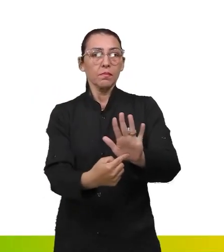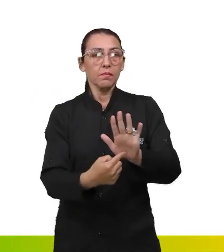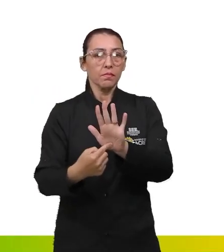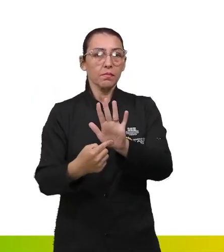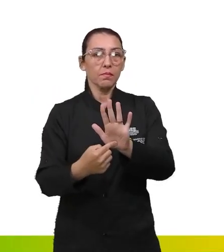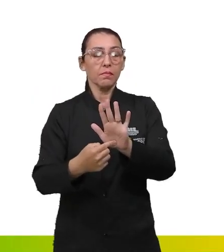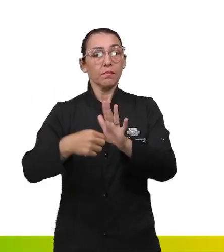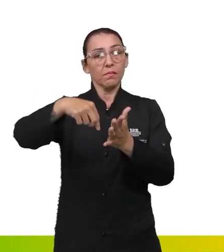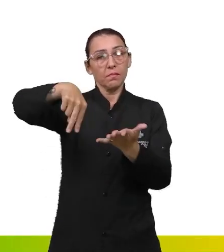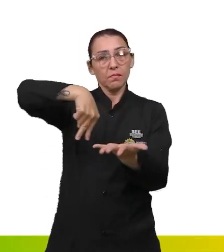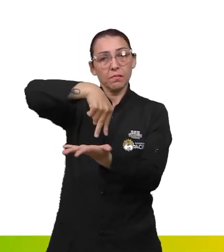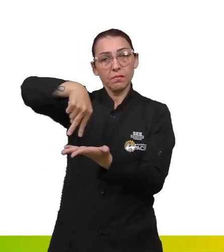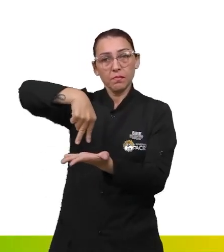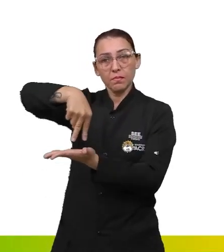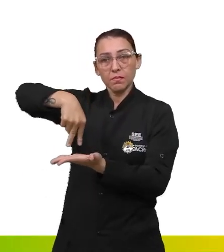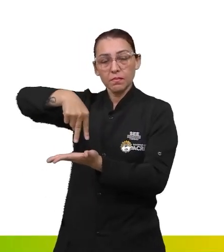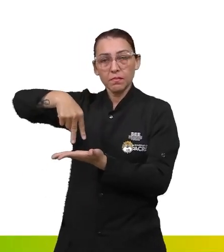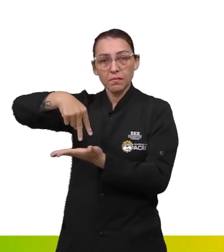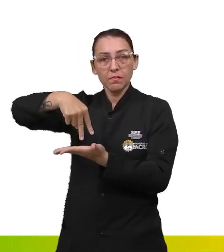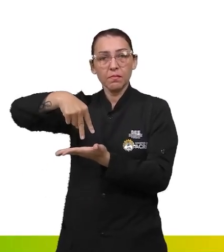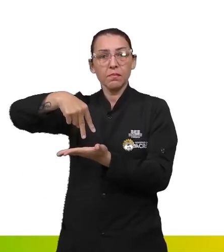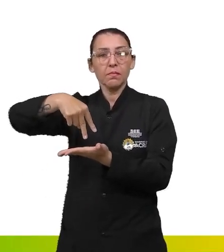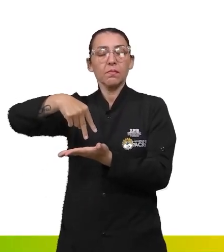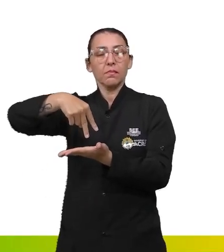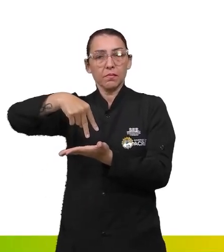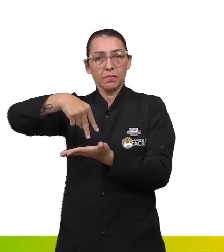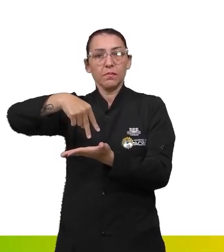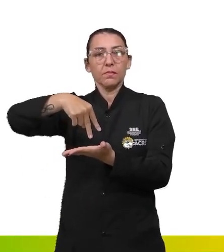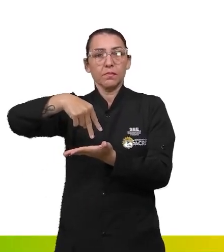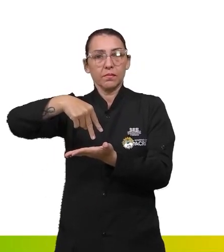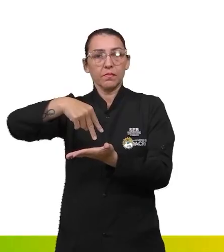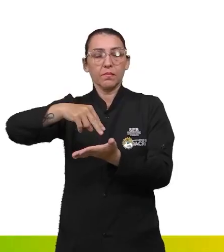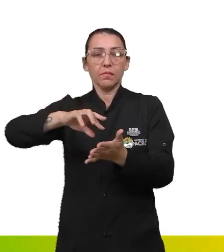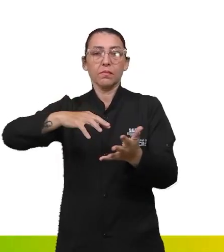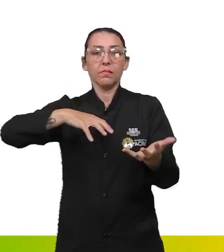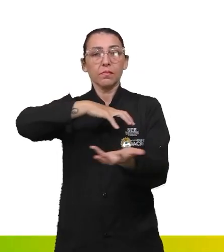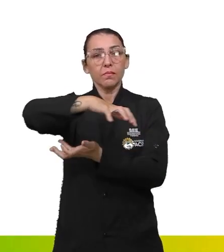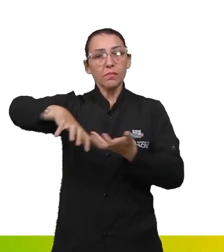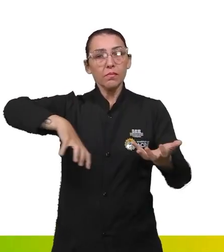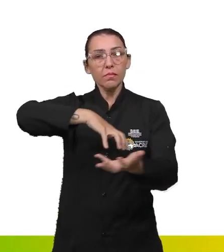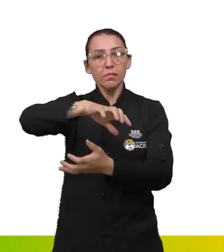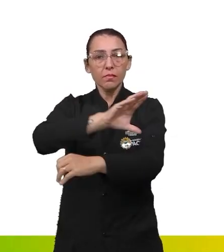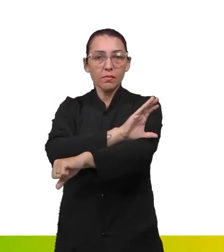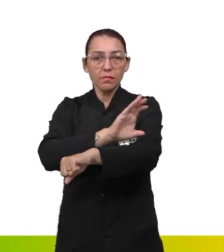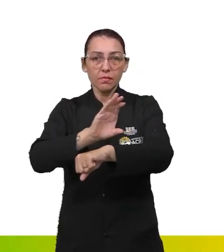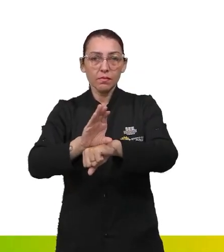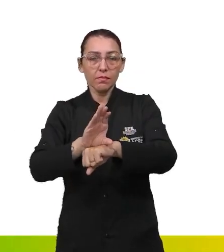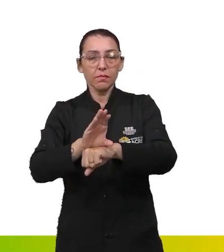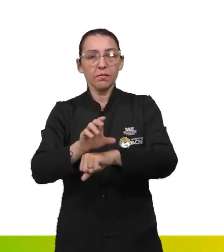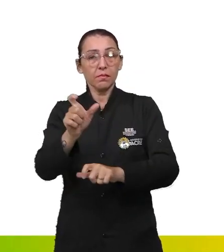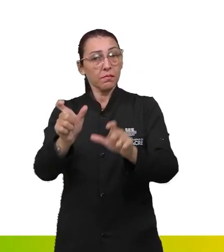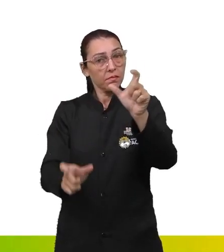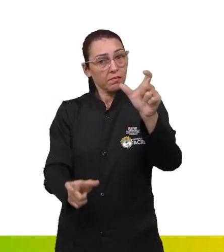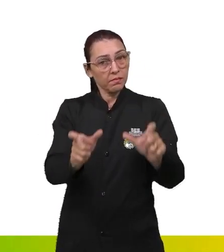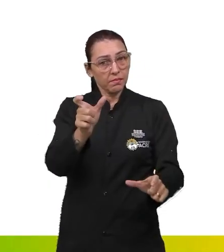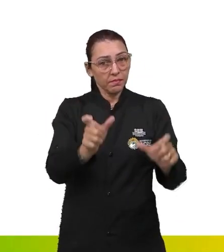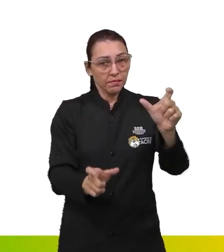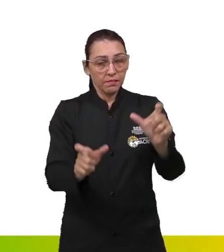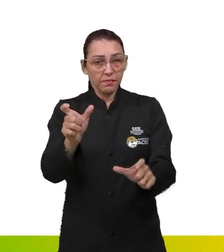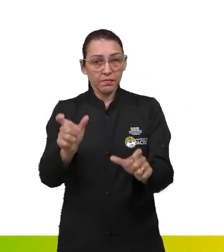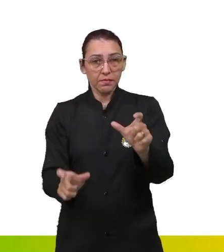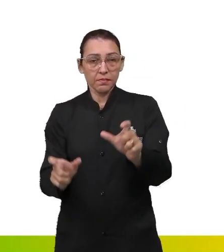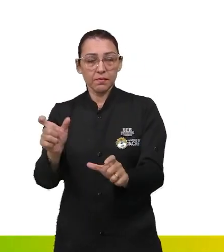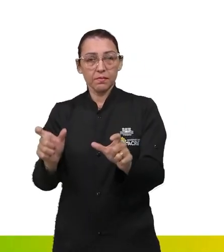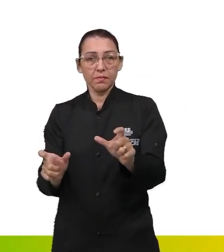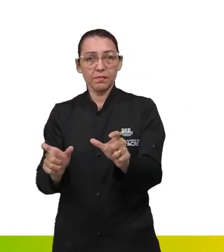apresentação de dança que acaba correspondendo a uma manifestação cultural. E as pessoas, elas estão